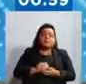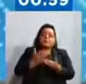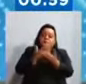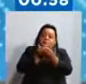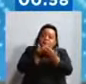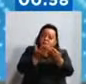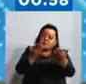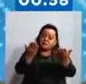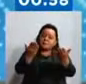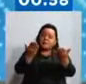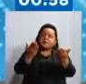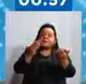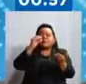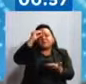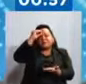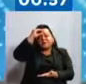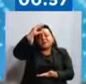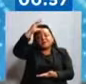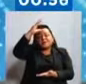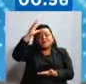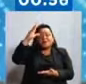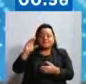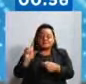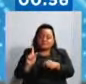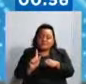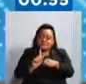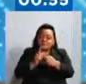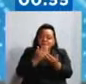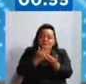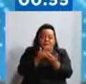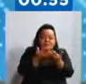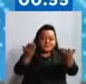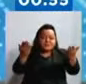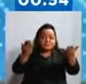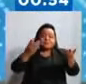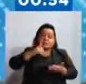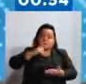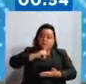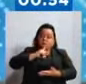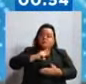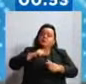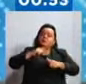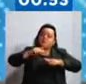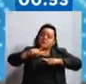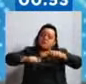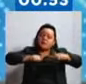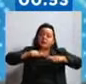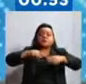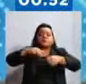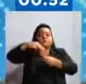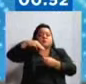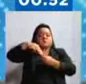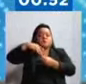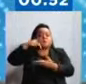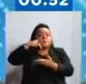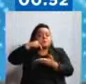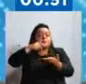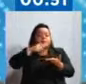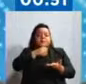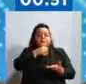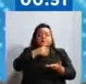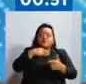todo o meu conhecimento de gestão que tenho a serviço do município de Porto Velho. Eu quero